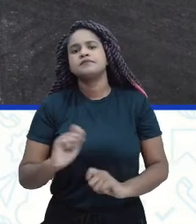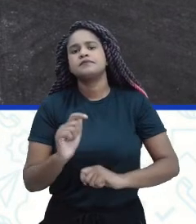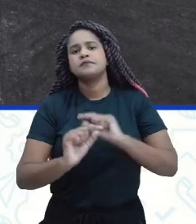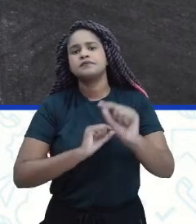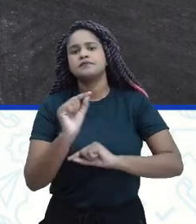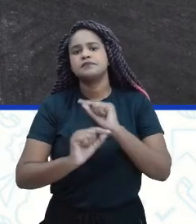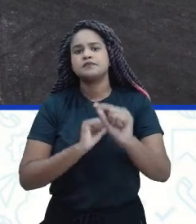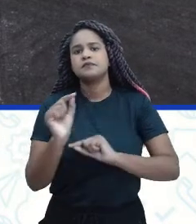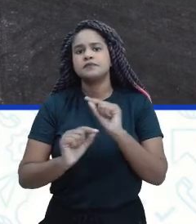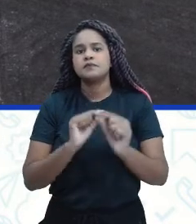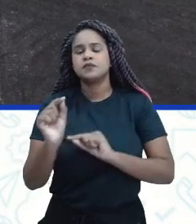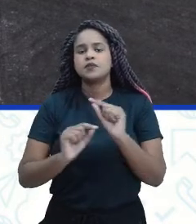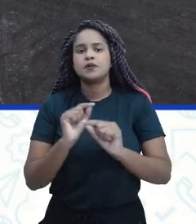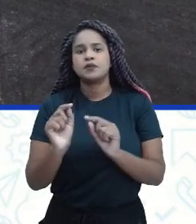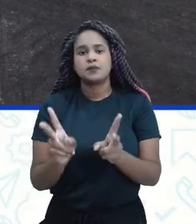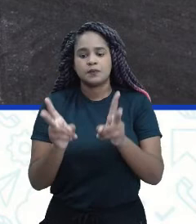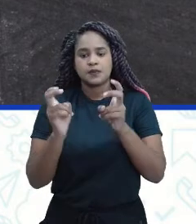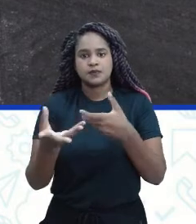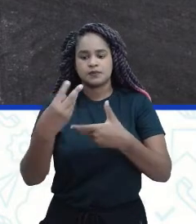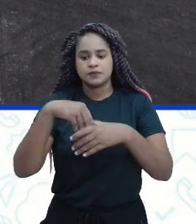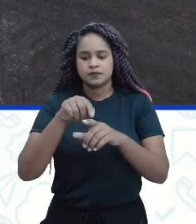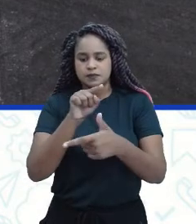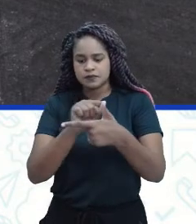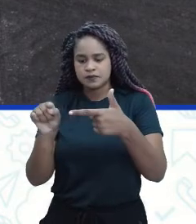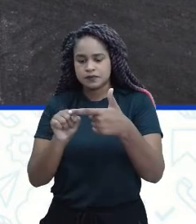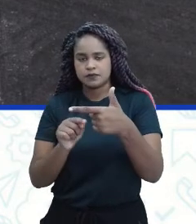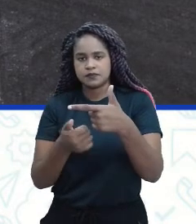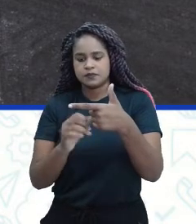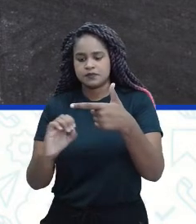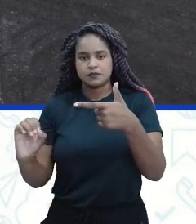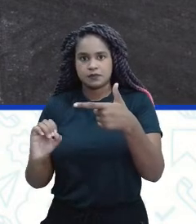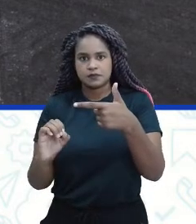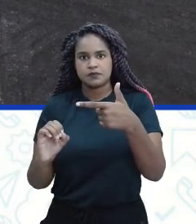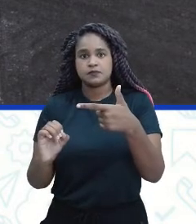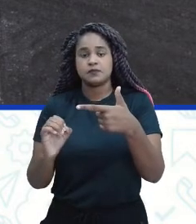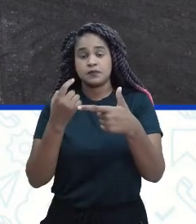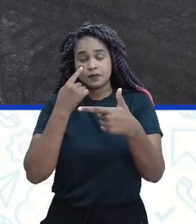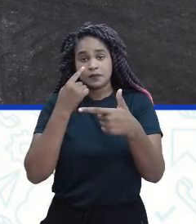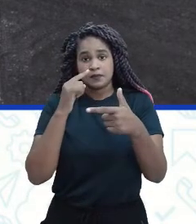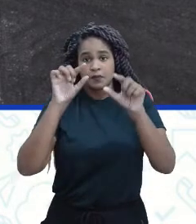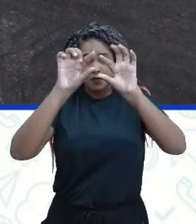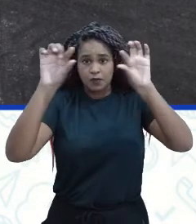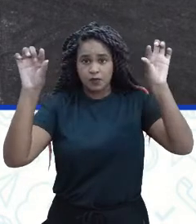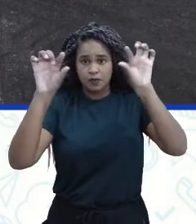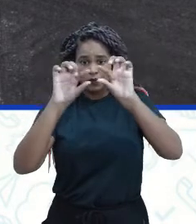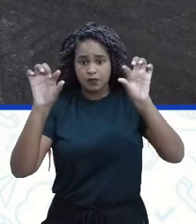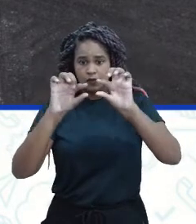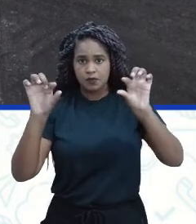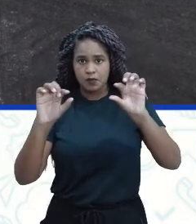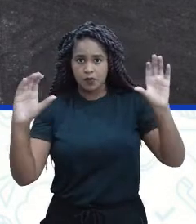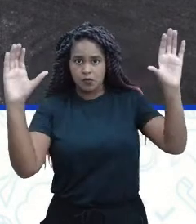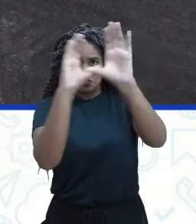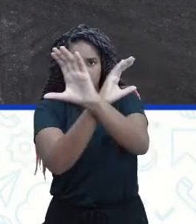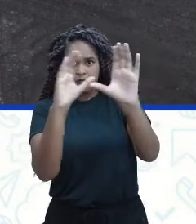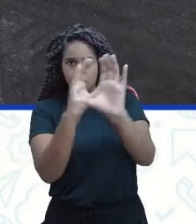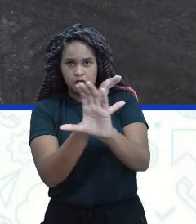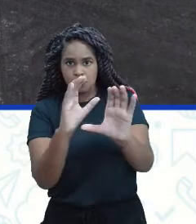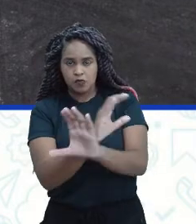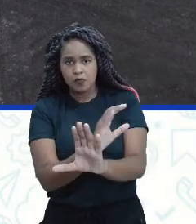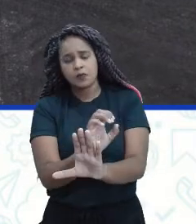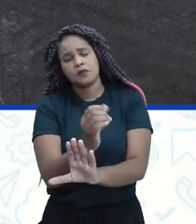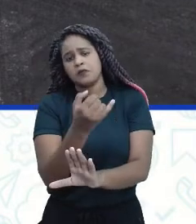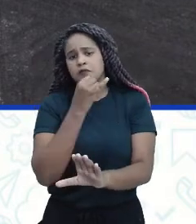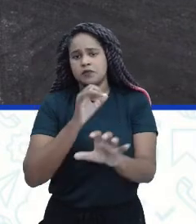isso de maneira solta dentro dessa divisão. Independente de eu pegar a linha completa, independente de eu pegar a coluna completa,